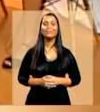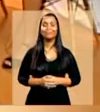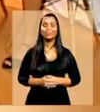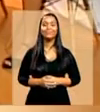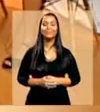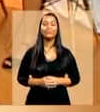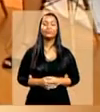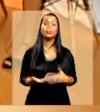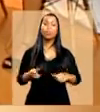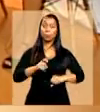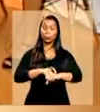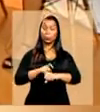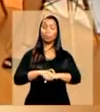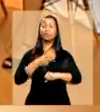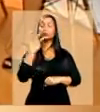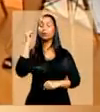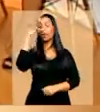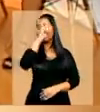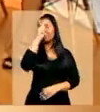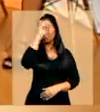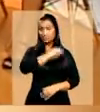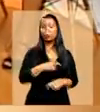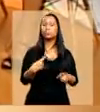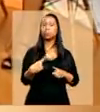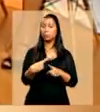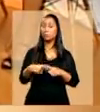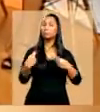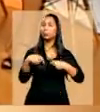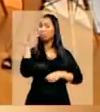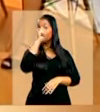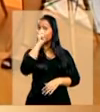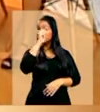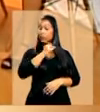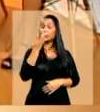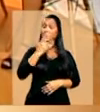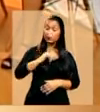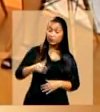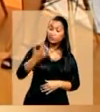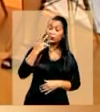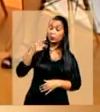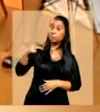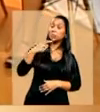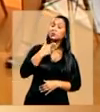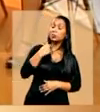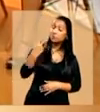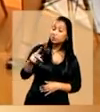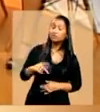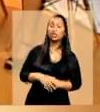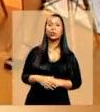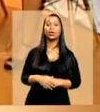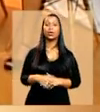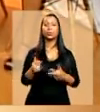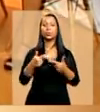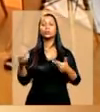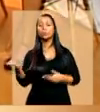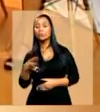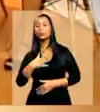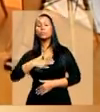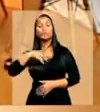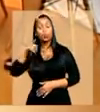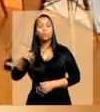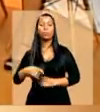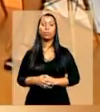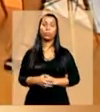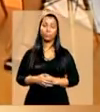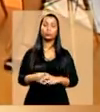É um momento dos pais aprenderem, porque precisa aprender a lidar com essa criança, com o interesse dela, ou o jogo novo que ele gosta. Jogo